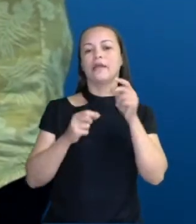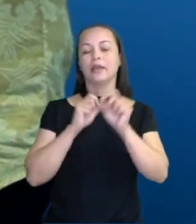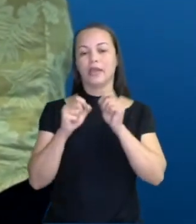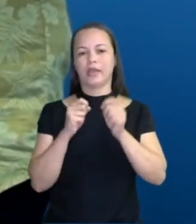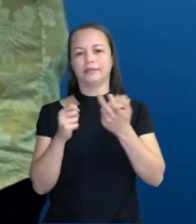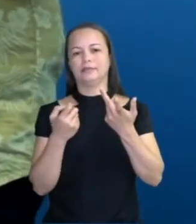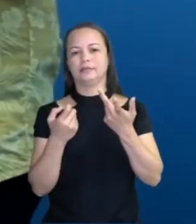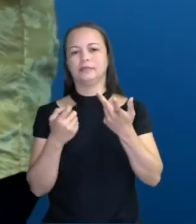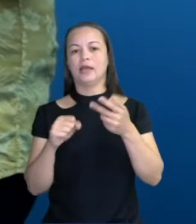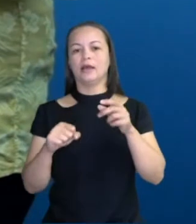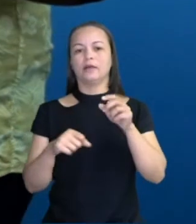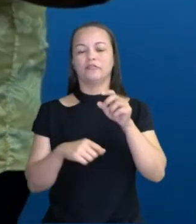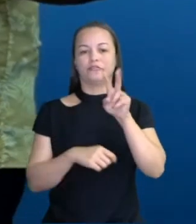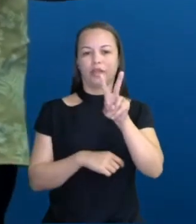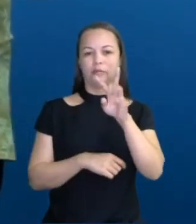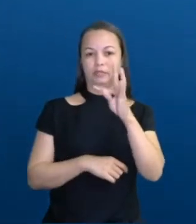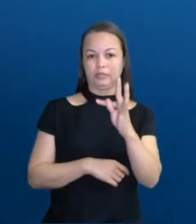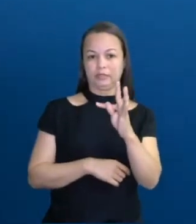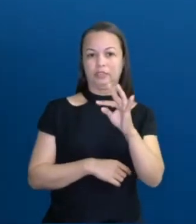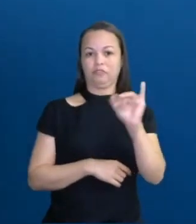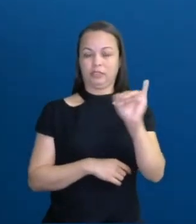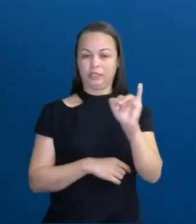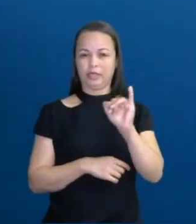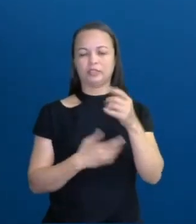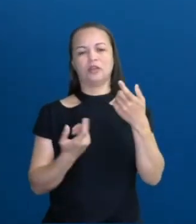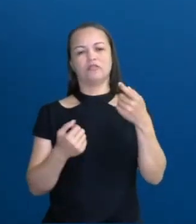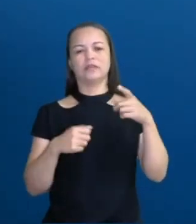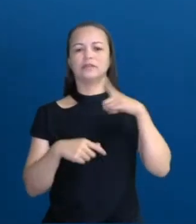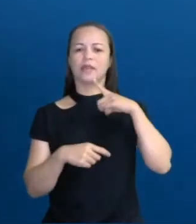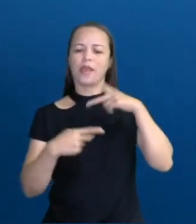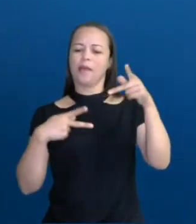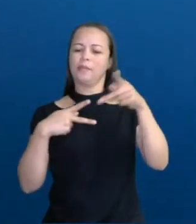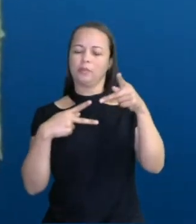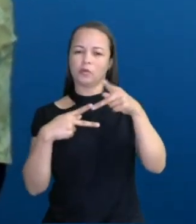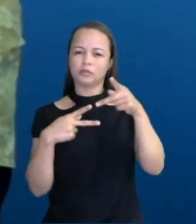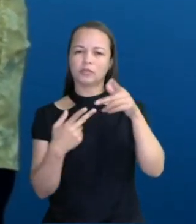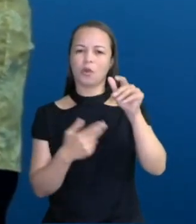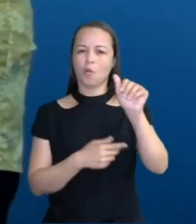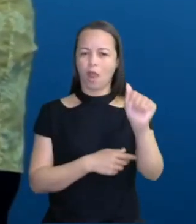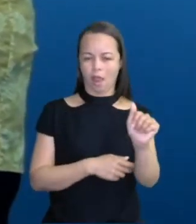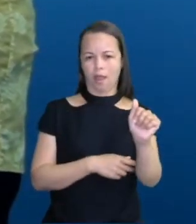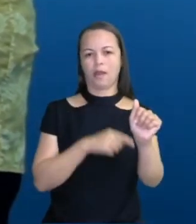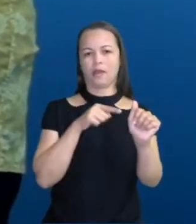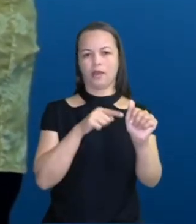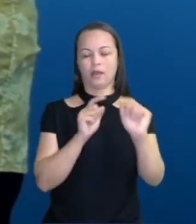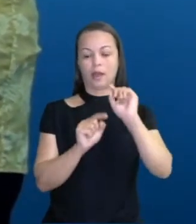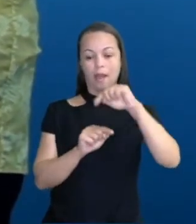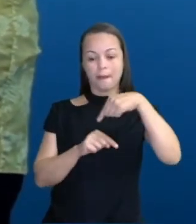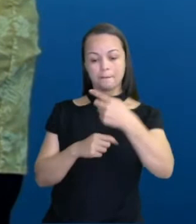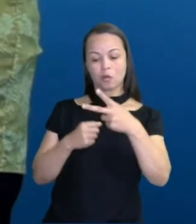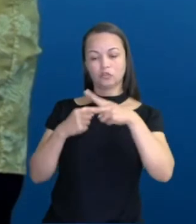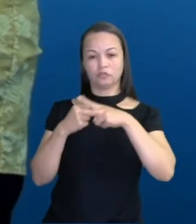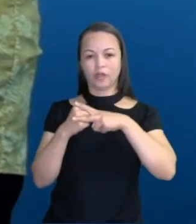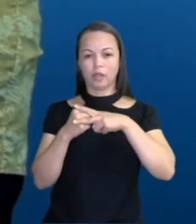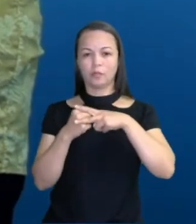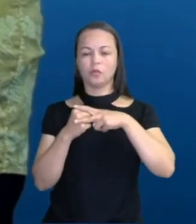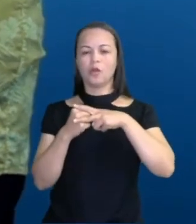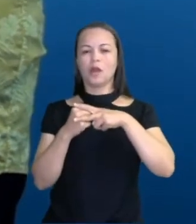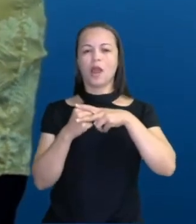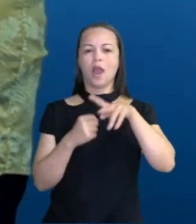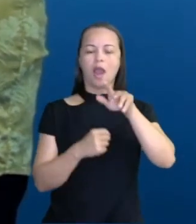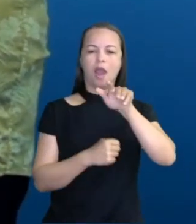sempre vai receber a preposição a ou seja logo após o verbo aspirar